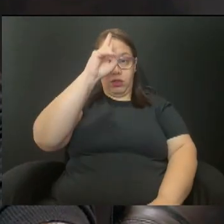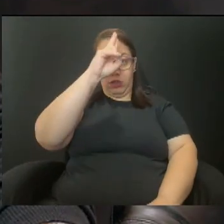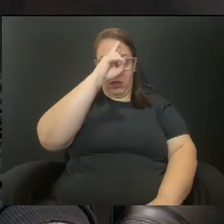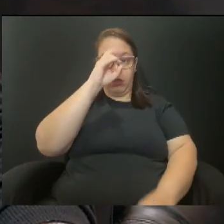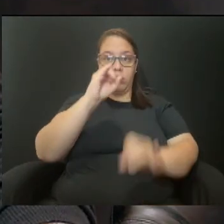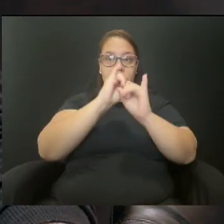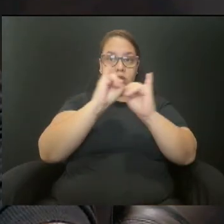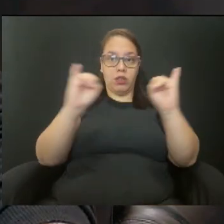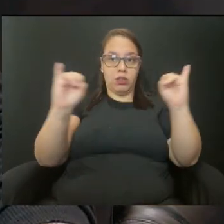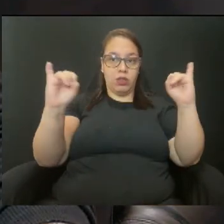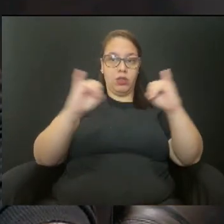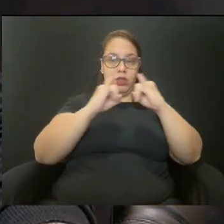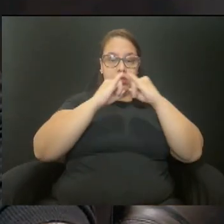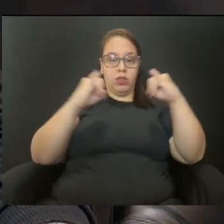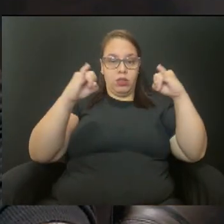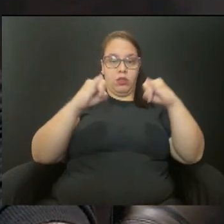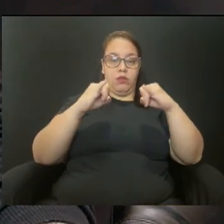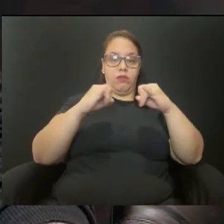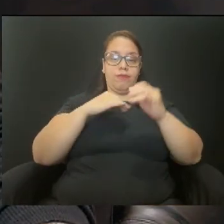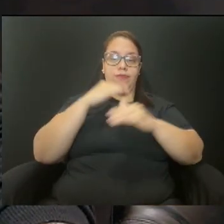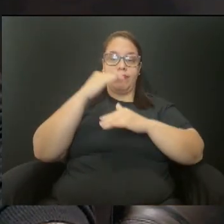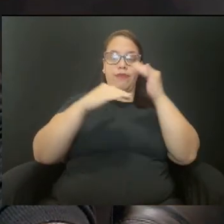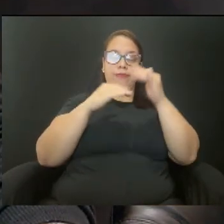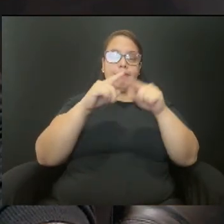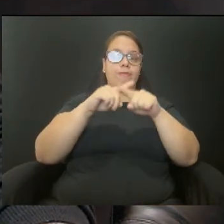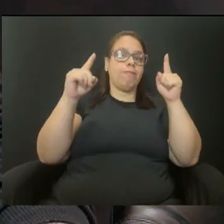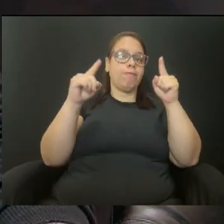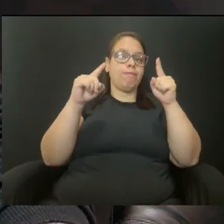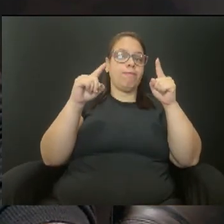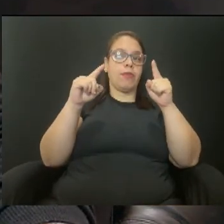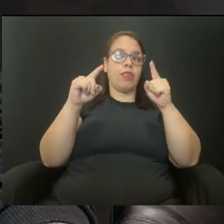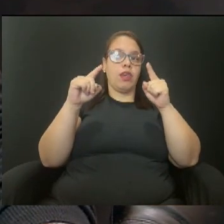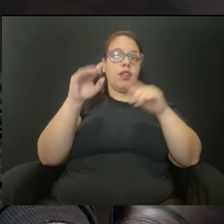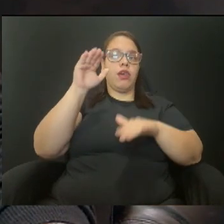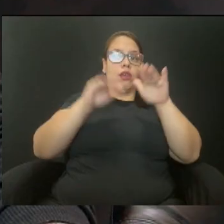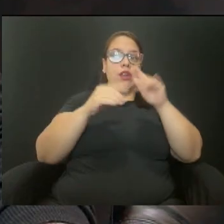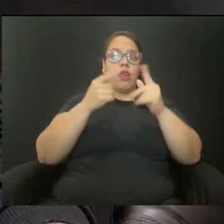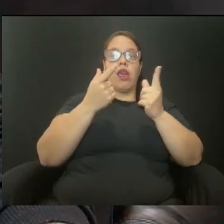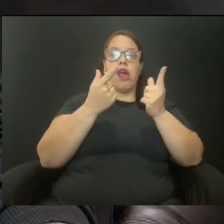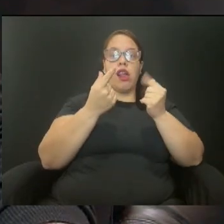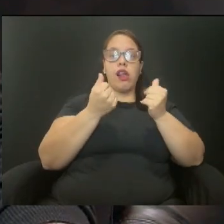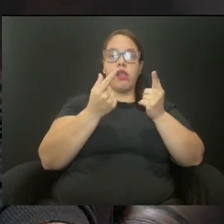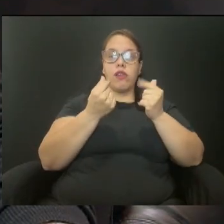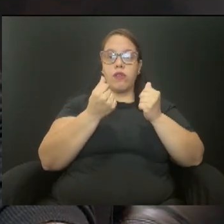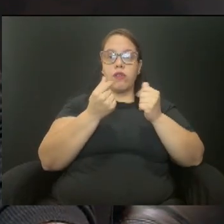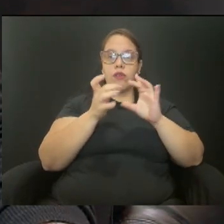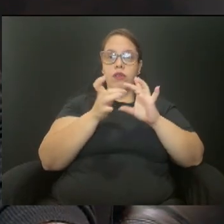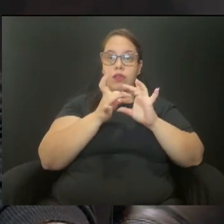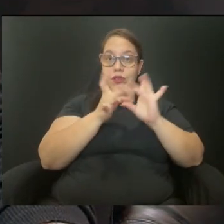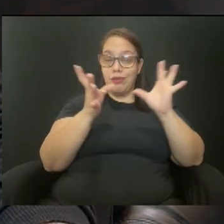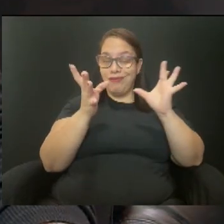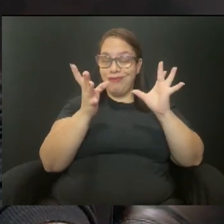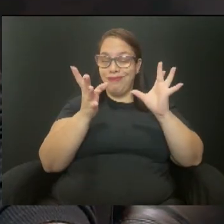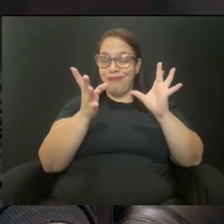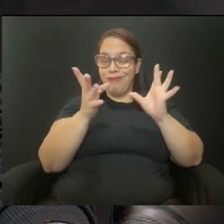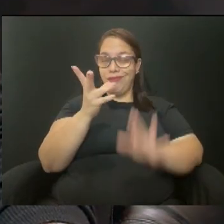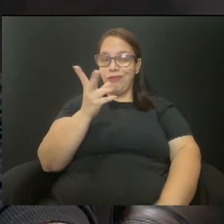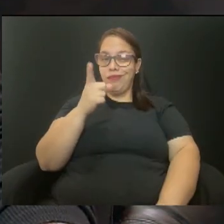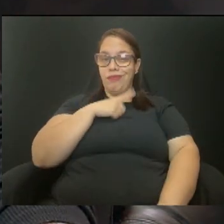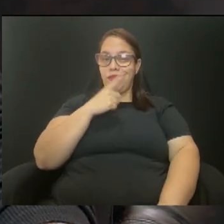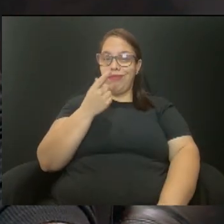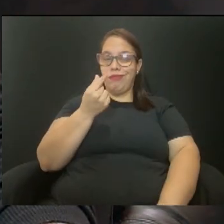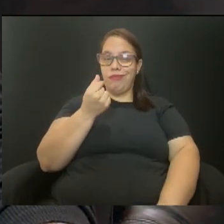sua jornada, mas muitas vezes para compensar financeiramente, ter a sua liberdade financeira, tem um custo. Essas pessoas têm